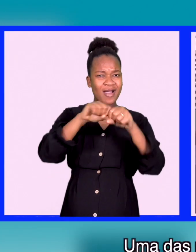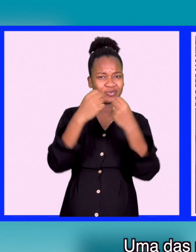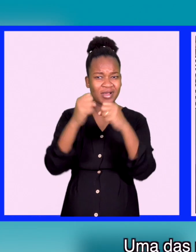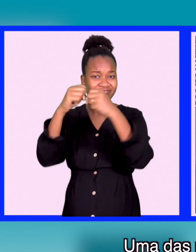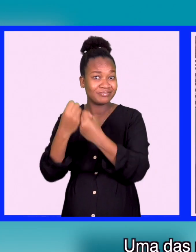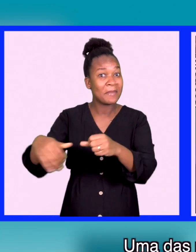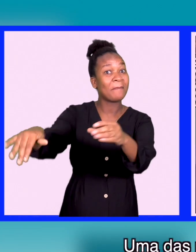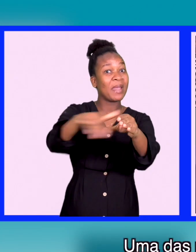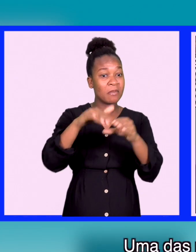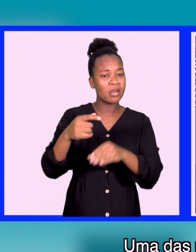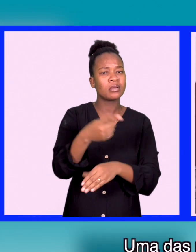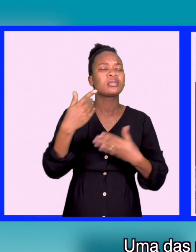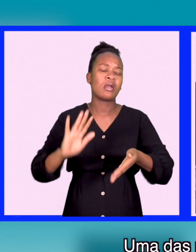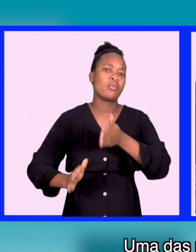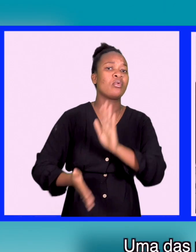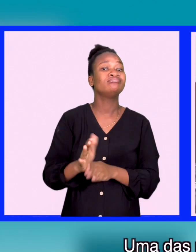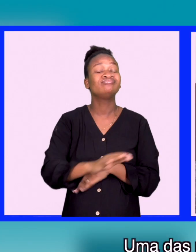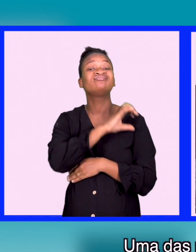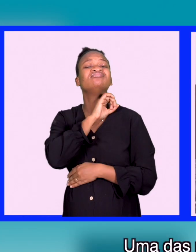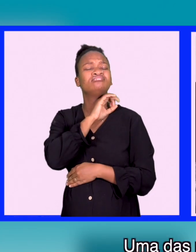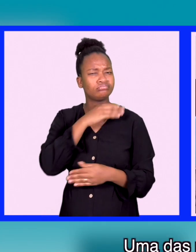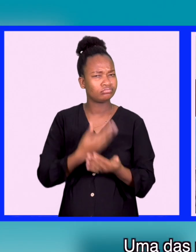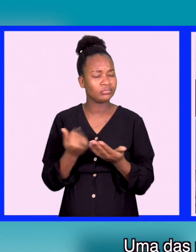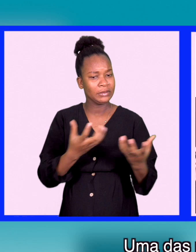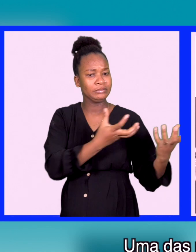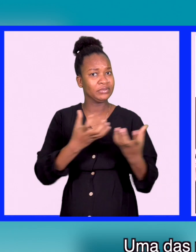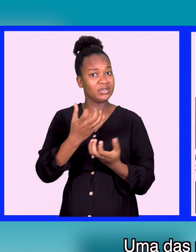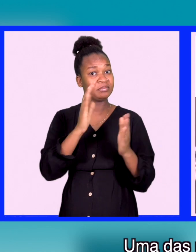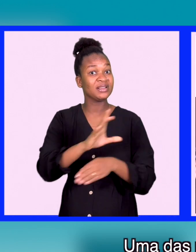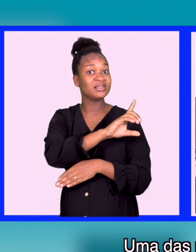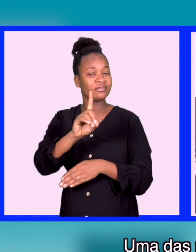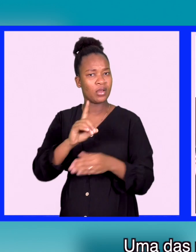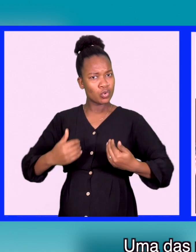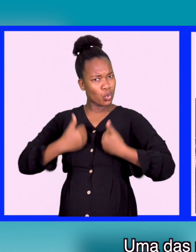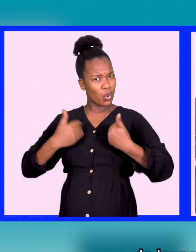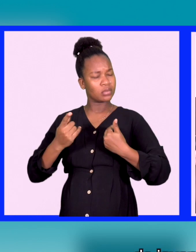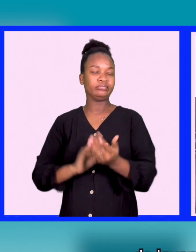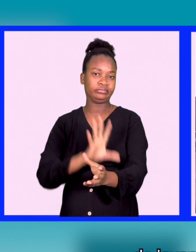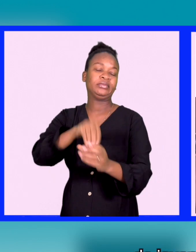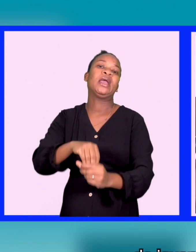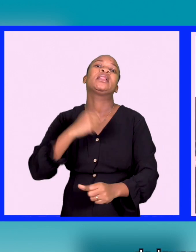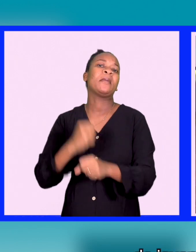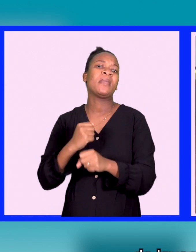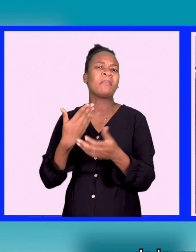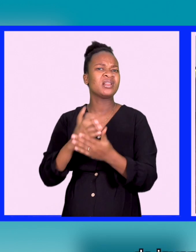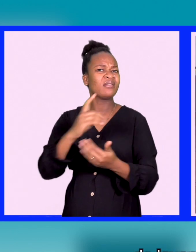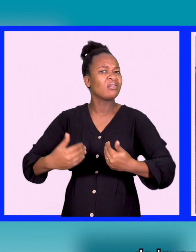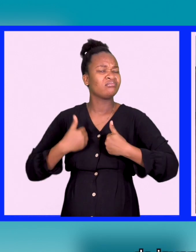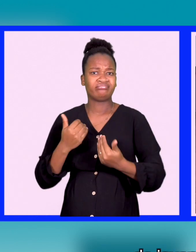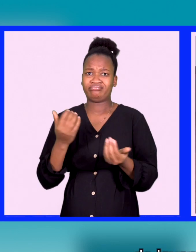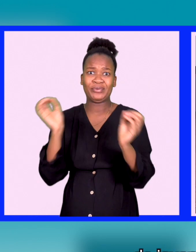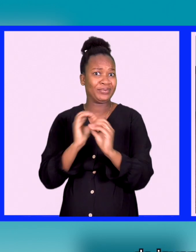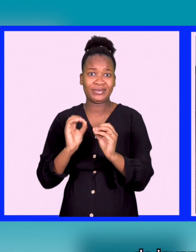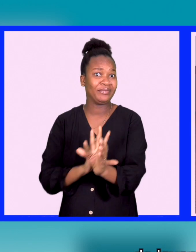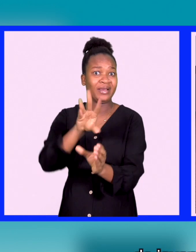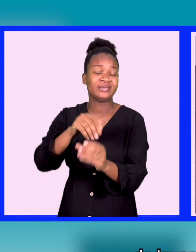Uma das maiores queixas das associações filiadas ao FAMOD é a empregabilidade de jovens com deficiência, pelo que pedem